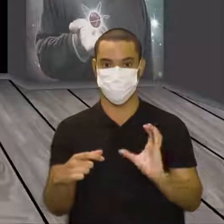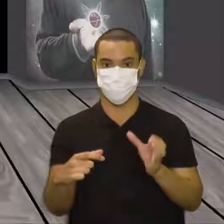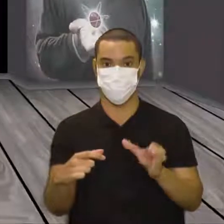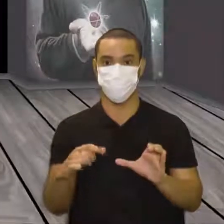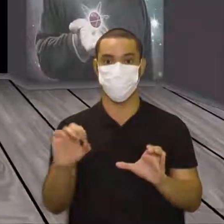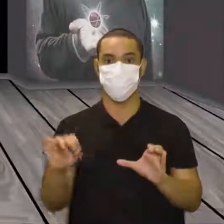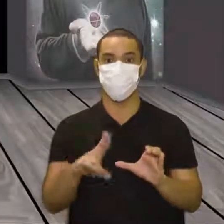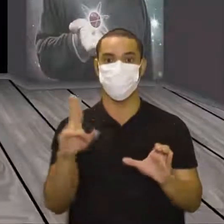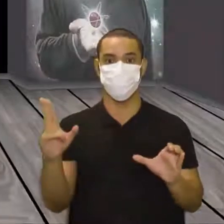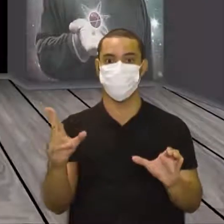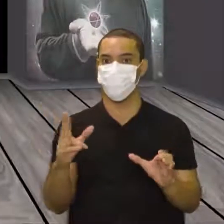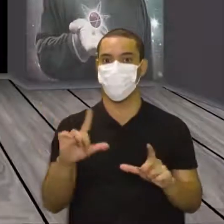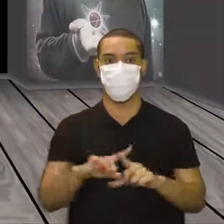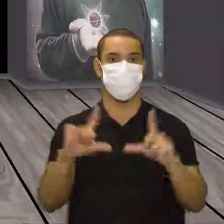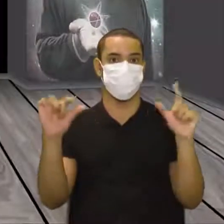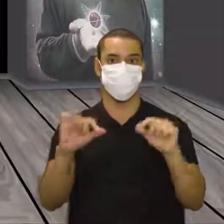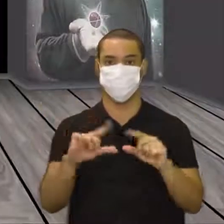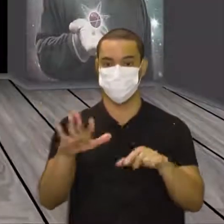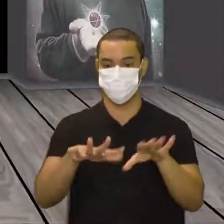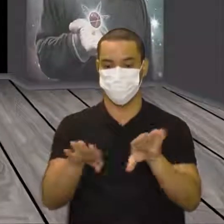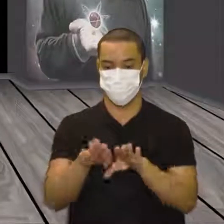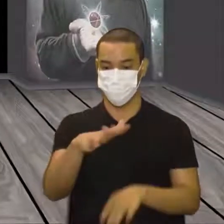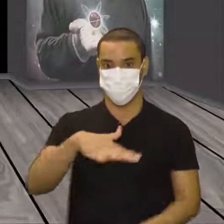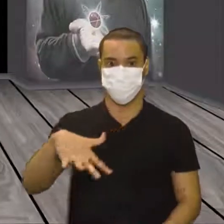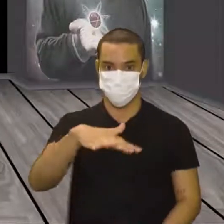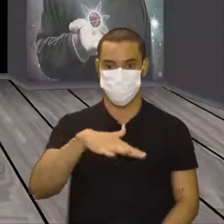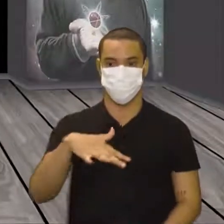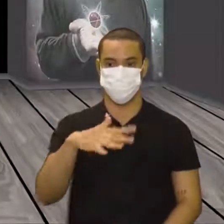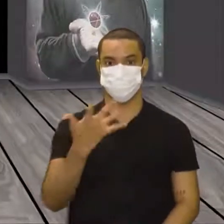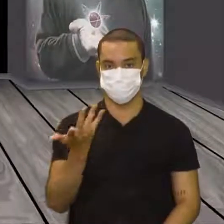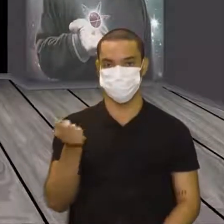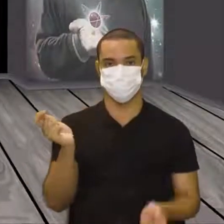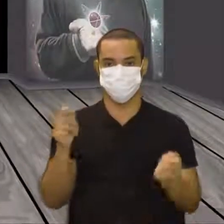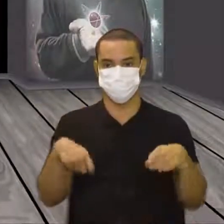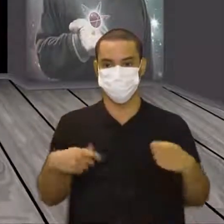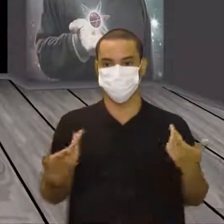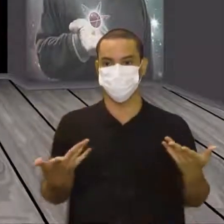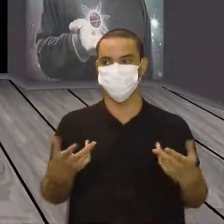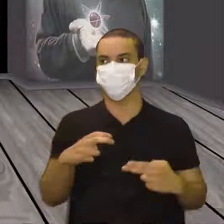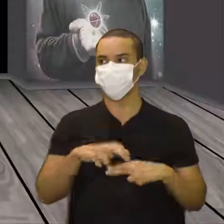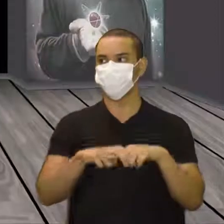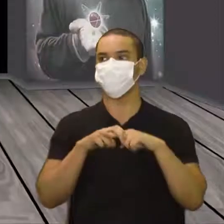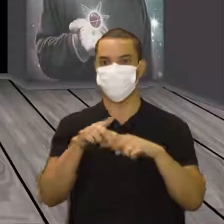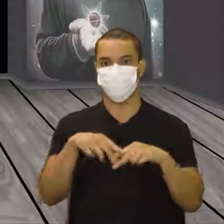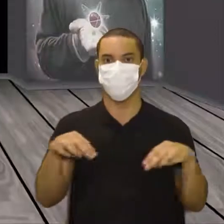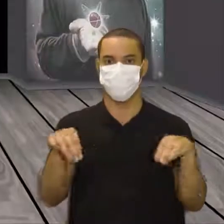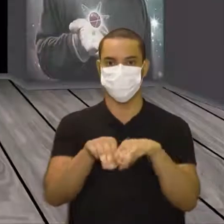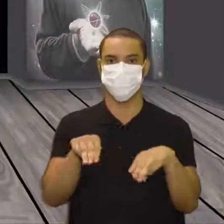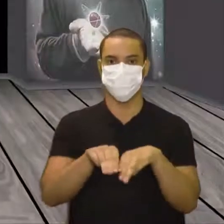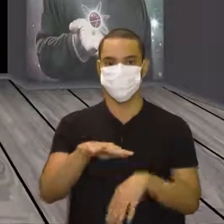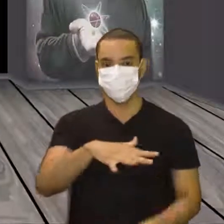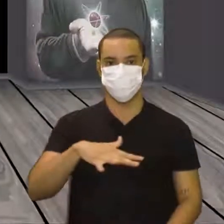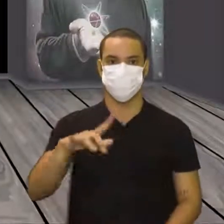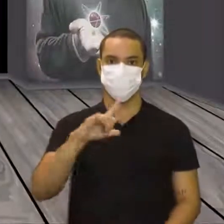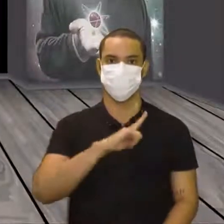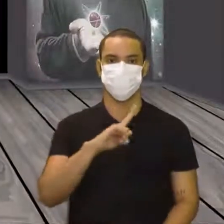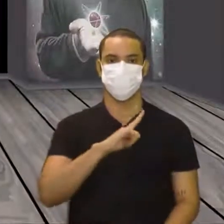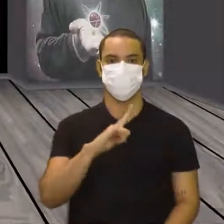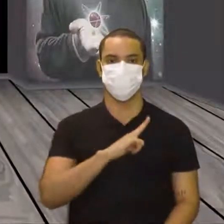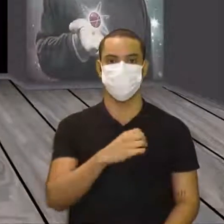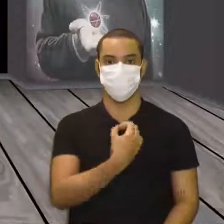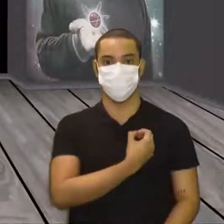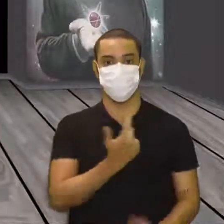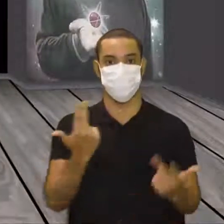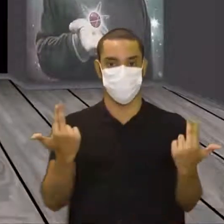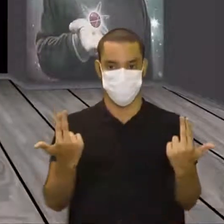ou aumentar e diminuir a área desse condutor, certo? Isso quando o campo magnético tem o mesmo valor. Ou quando